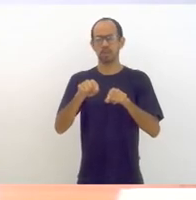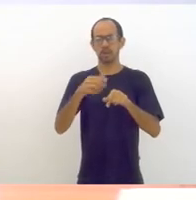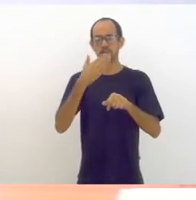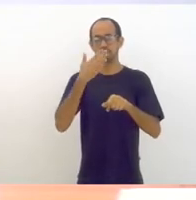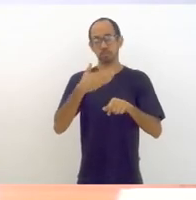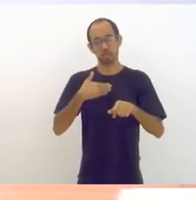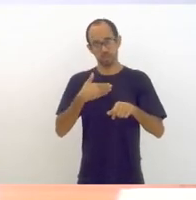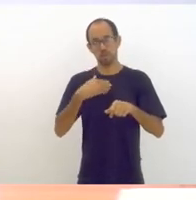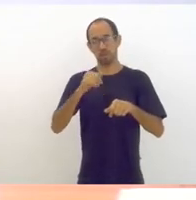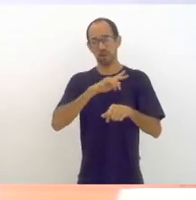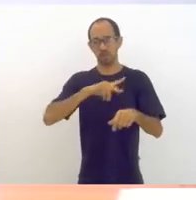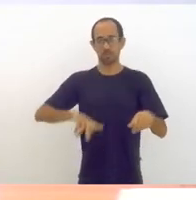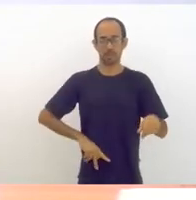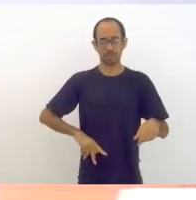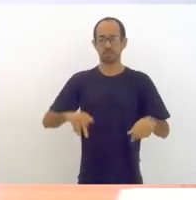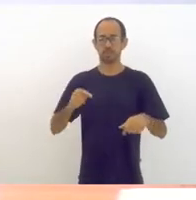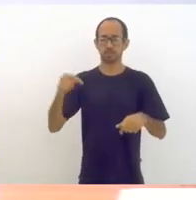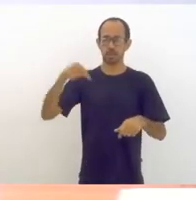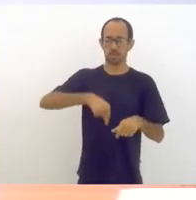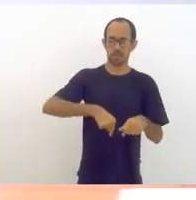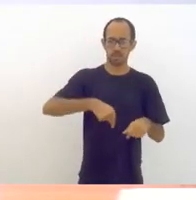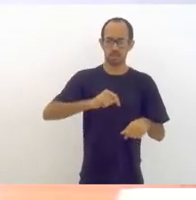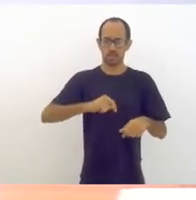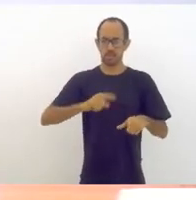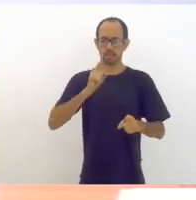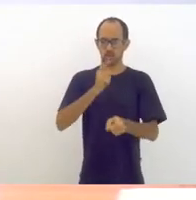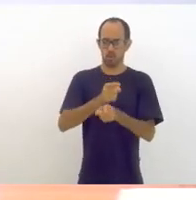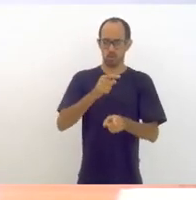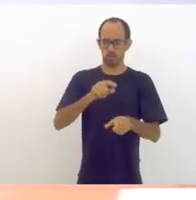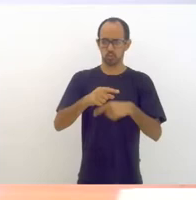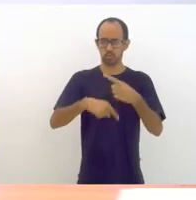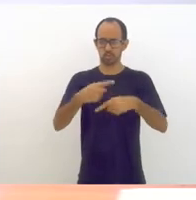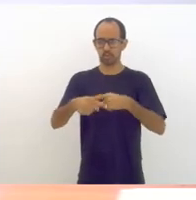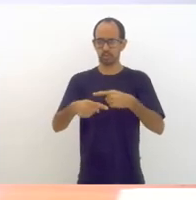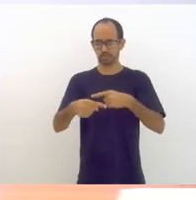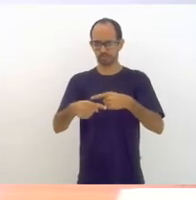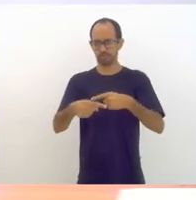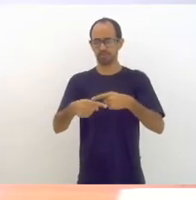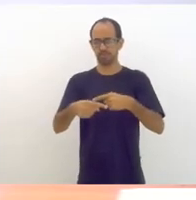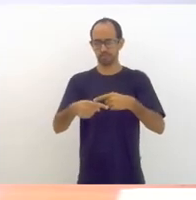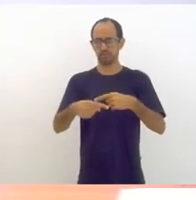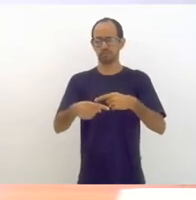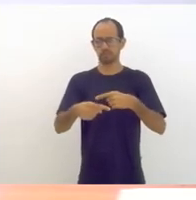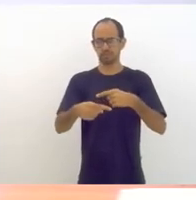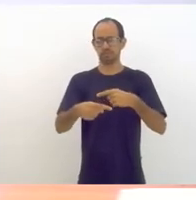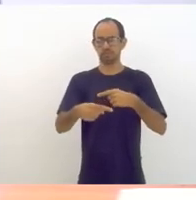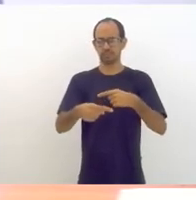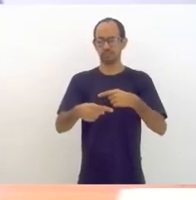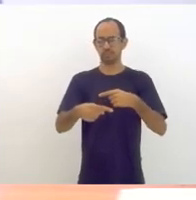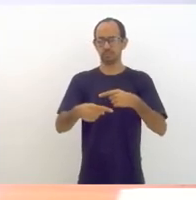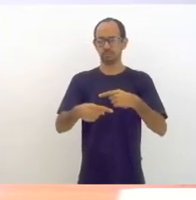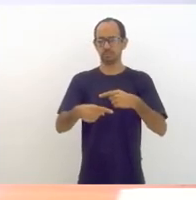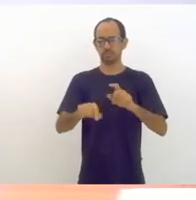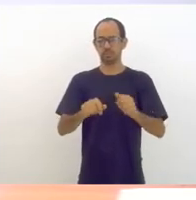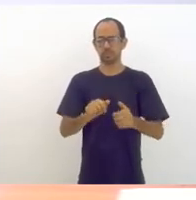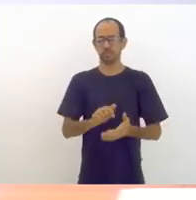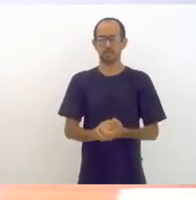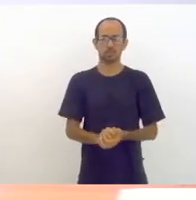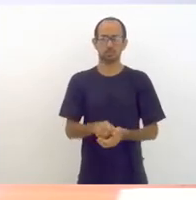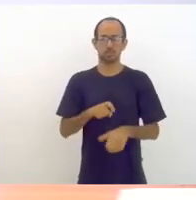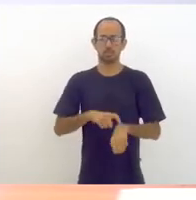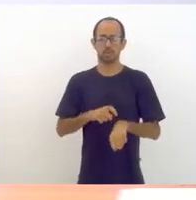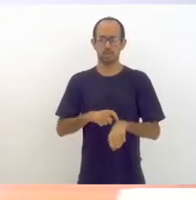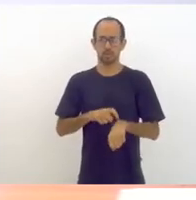presidir esse encontro. E aí, depois dessas duas... Porque,